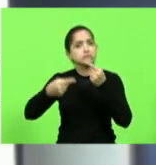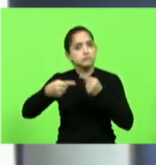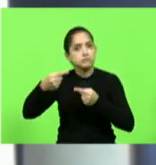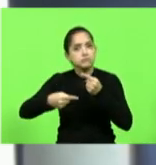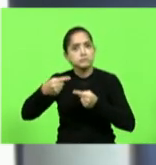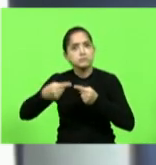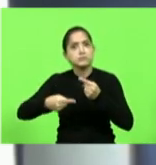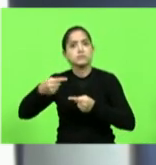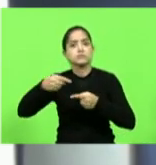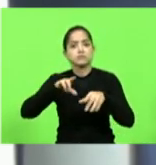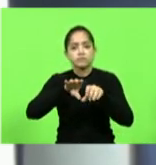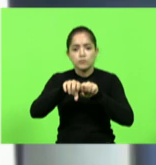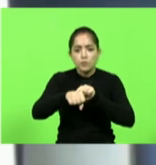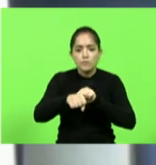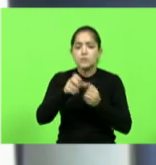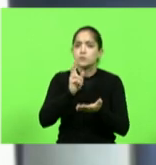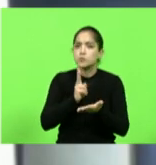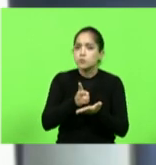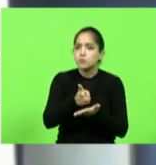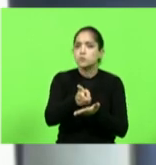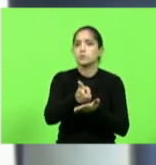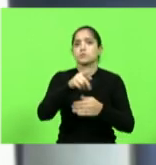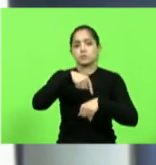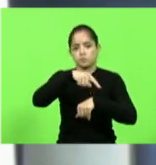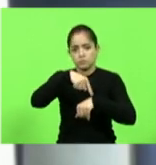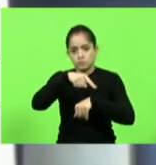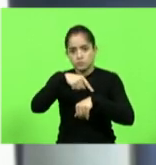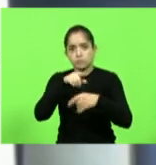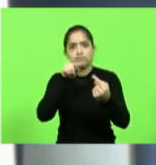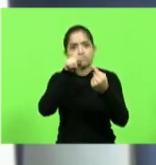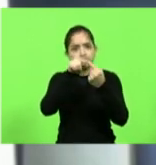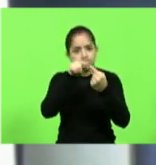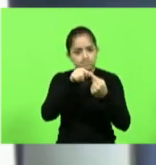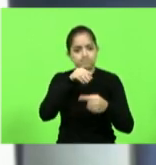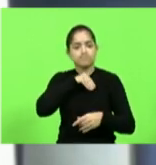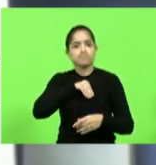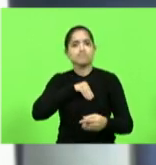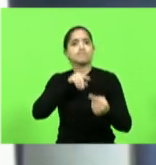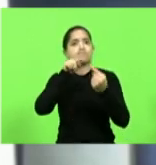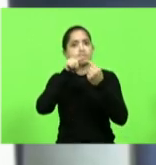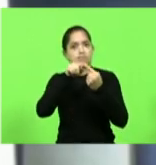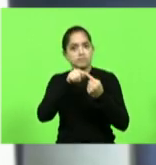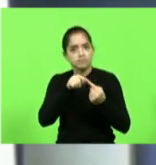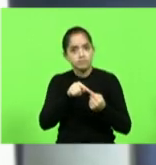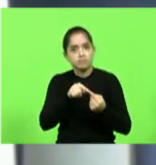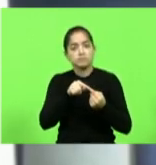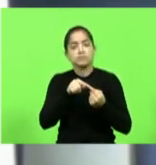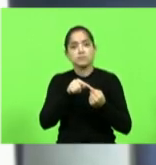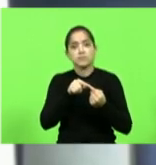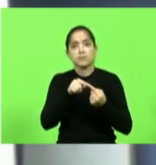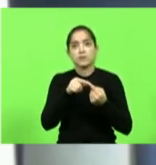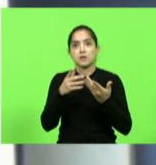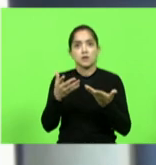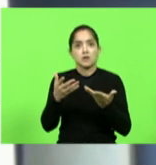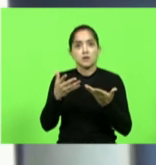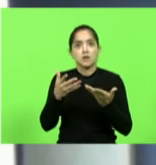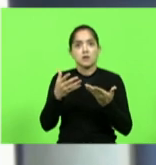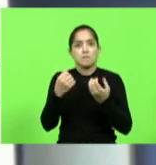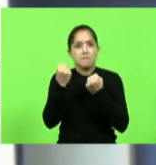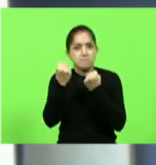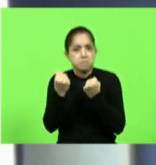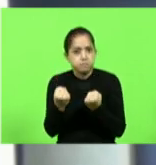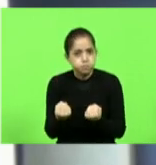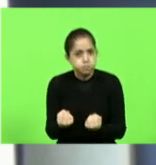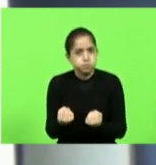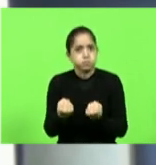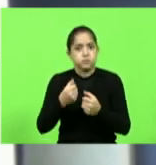Formação continuada, carga horária compatível, salário e não queremos sobrecarga de trabalho. Por